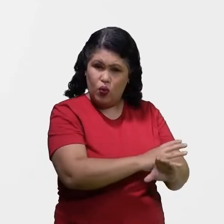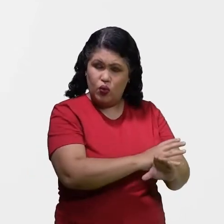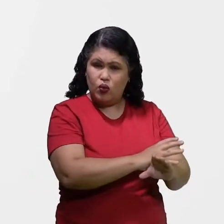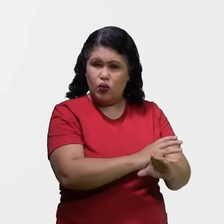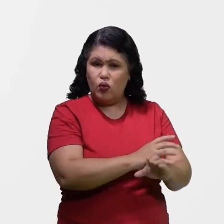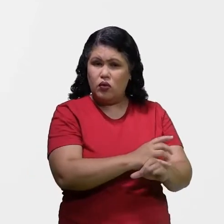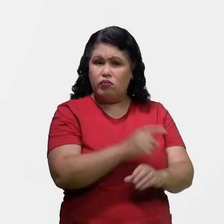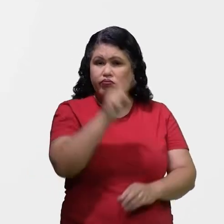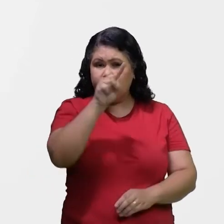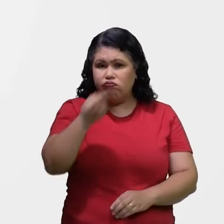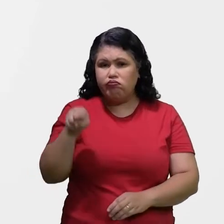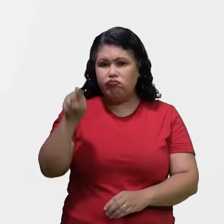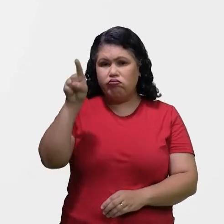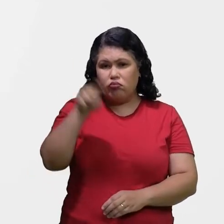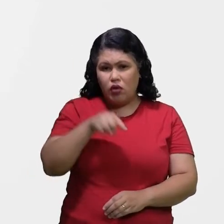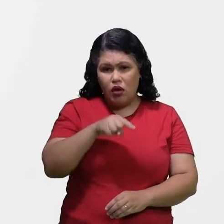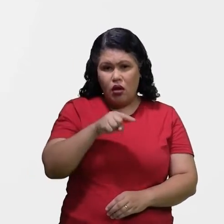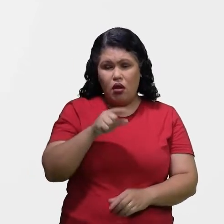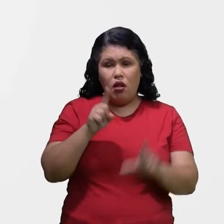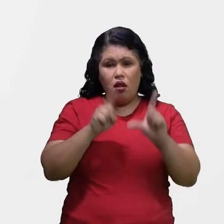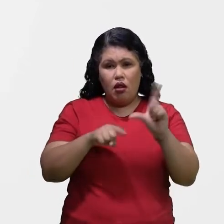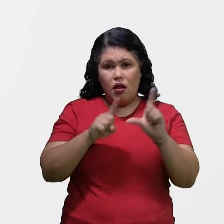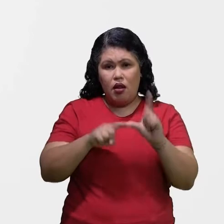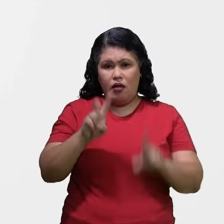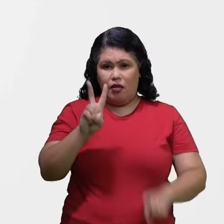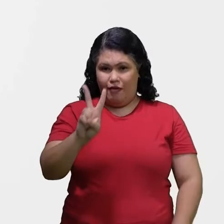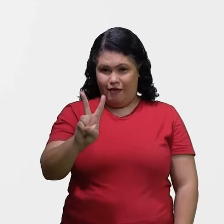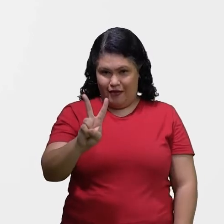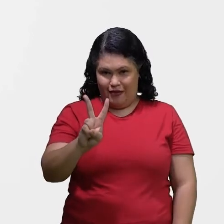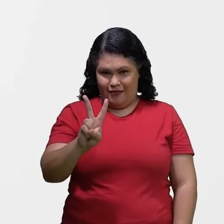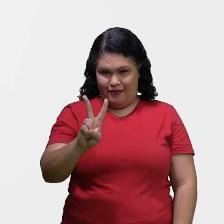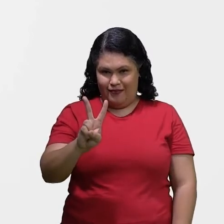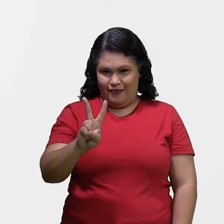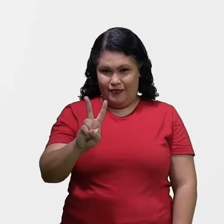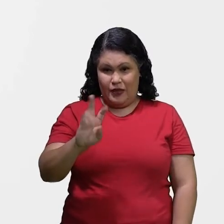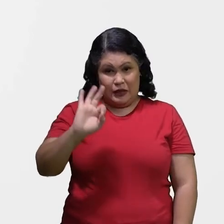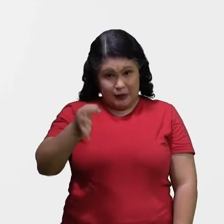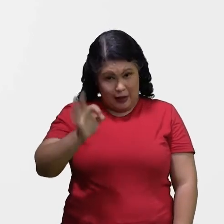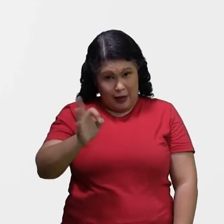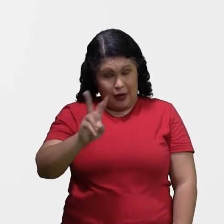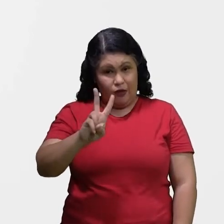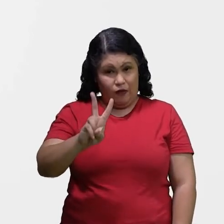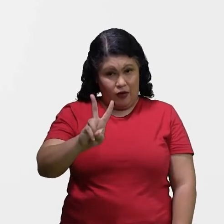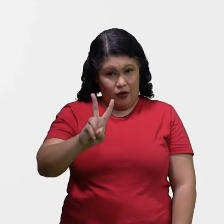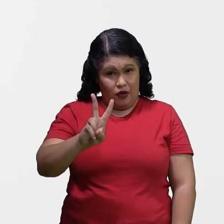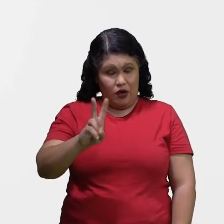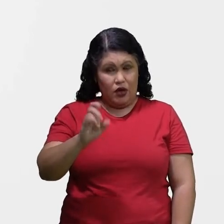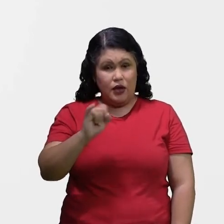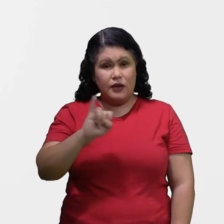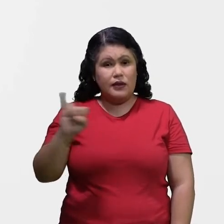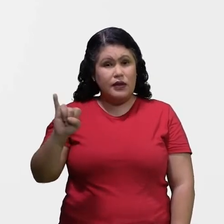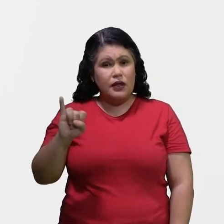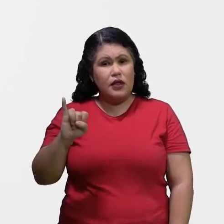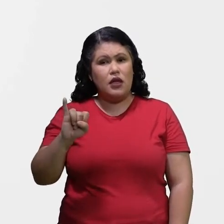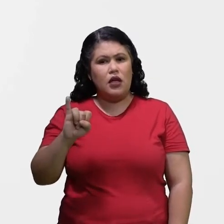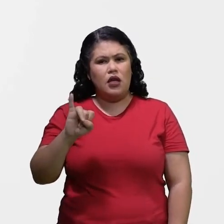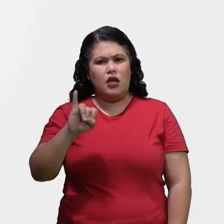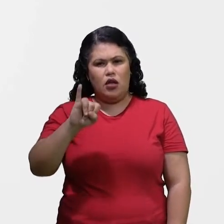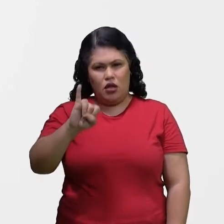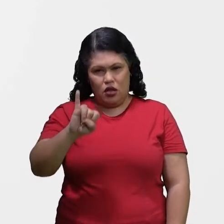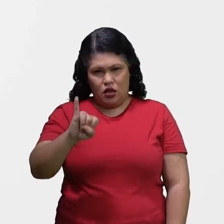assinale no quadrinho ao lado a letra V, tudo bem? Letra V. Se o animal é um invertebrado, você vai colocar o